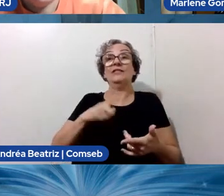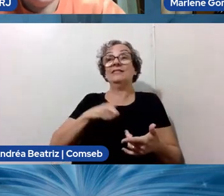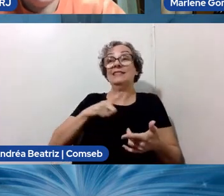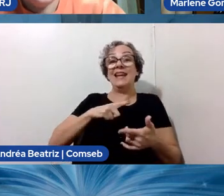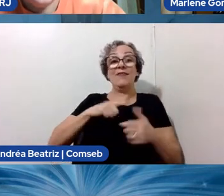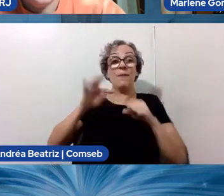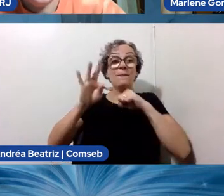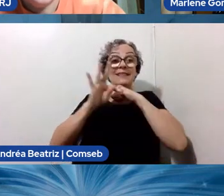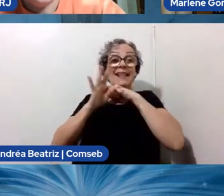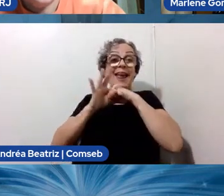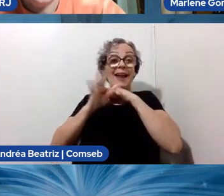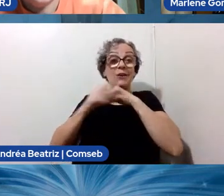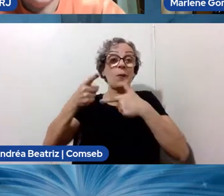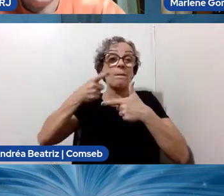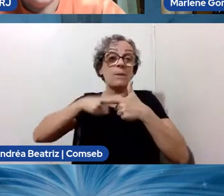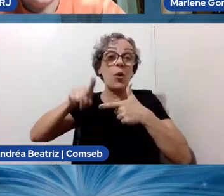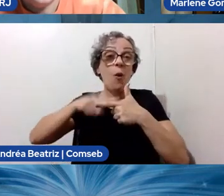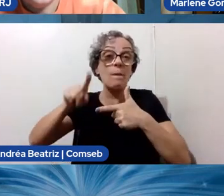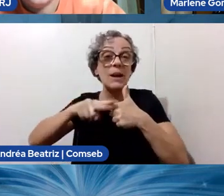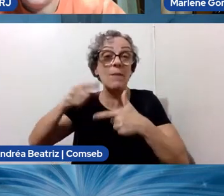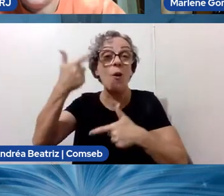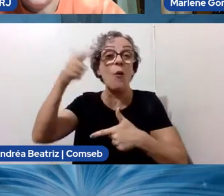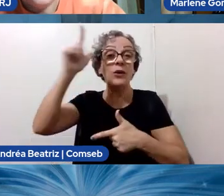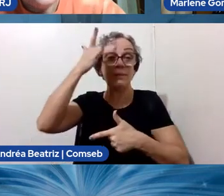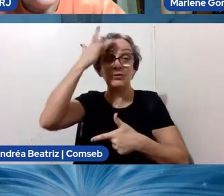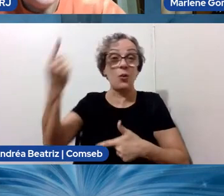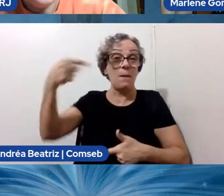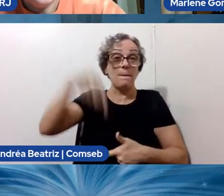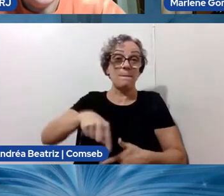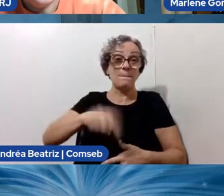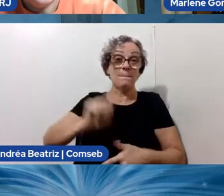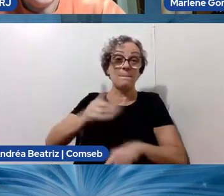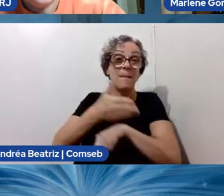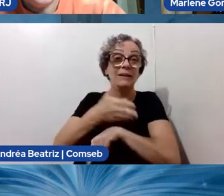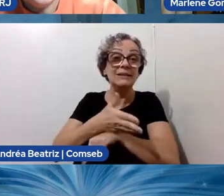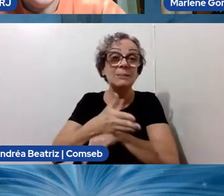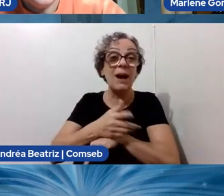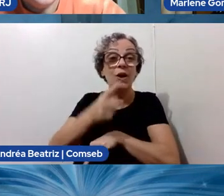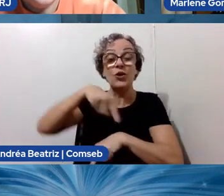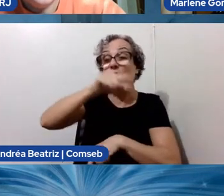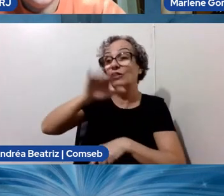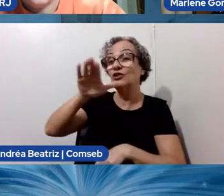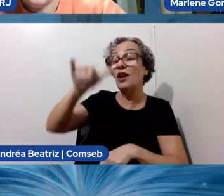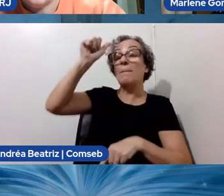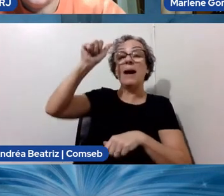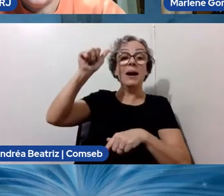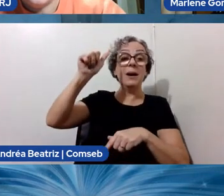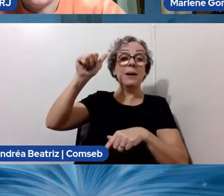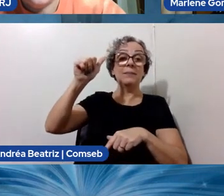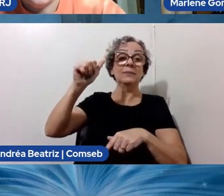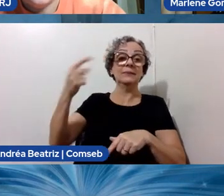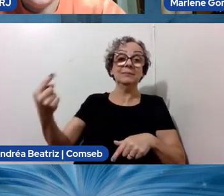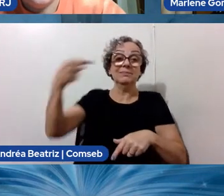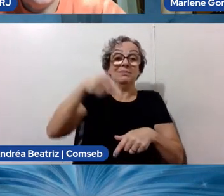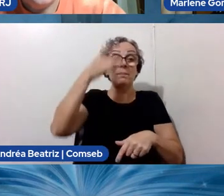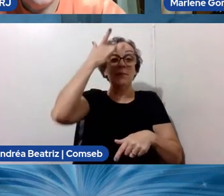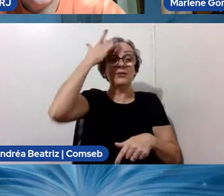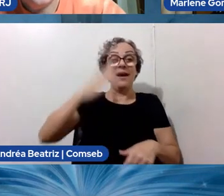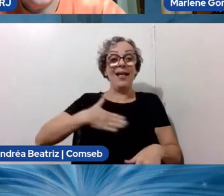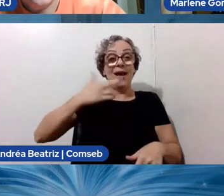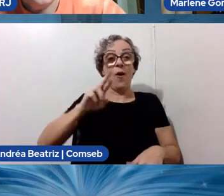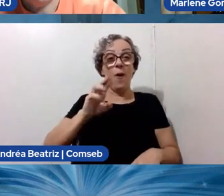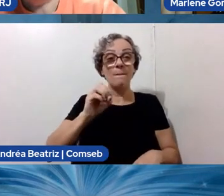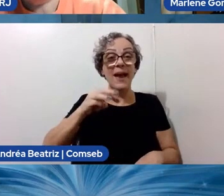de não poder outro companheiro participar, e aí seguimos com o programa, mas na semana que vem